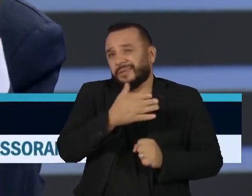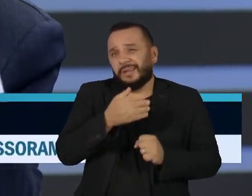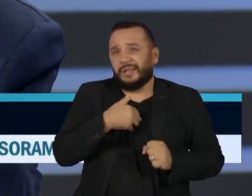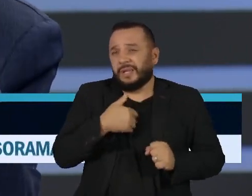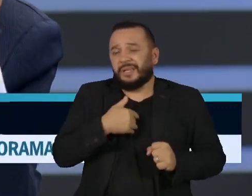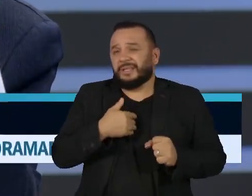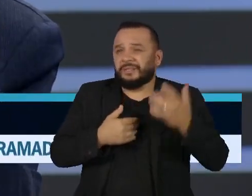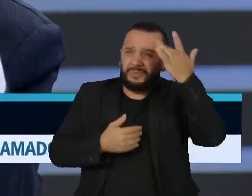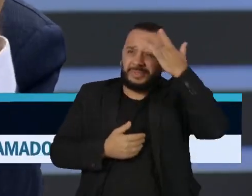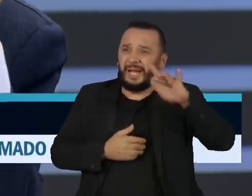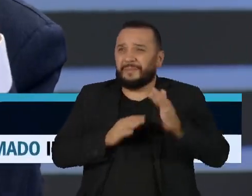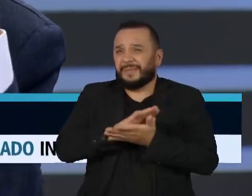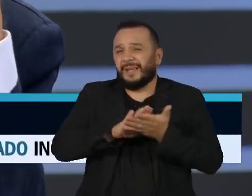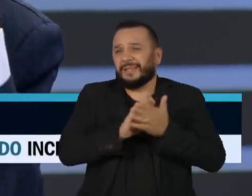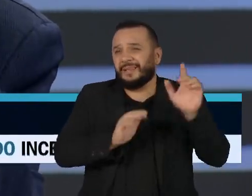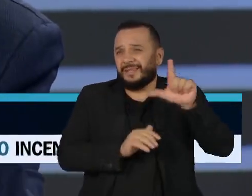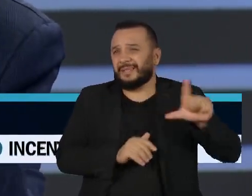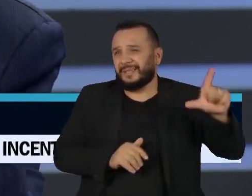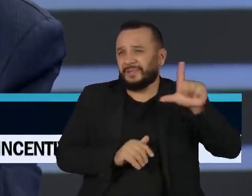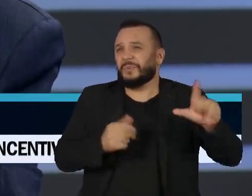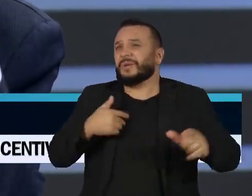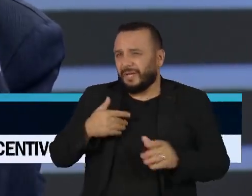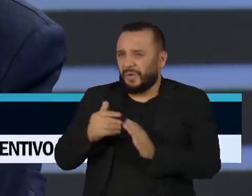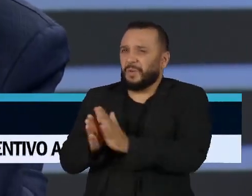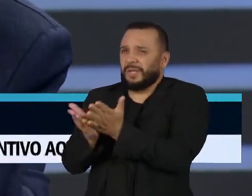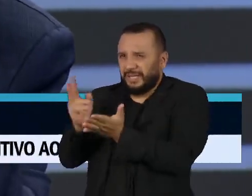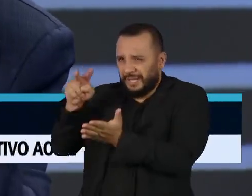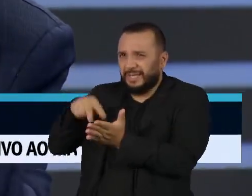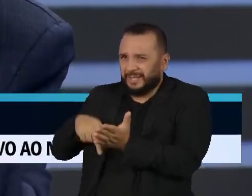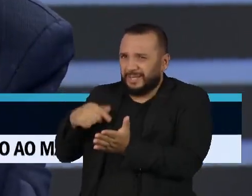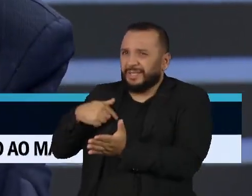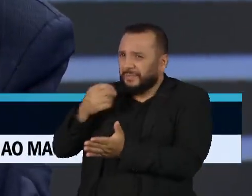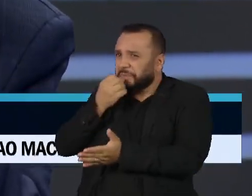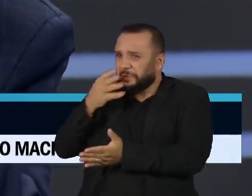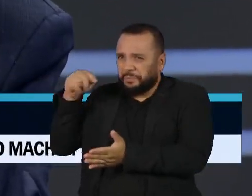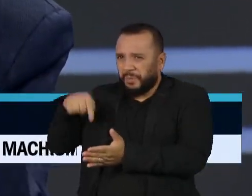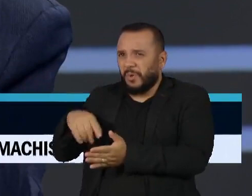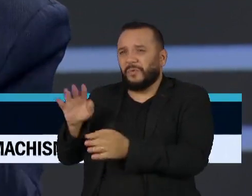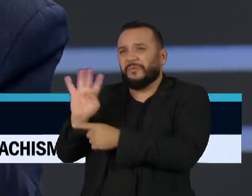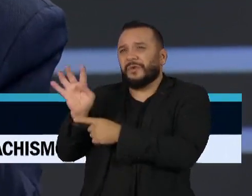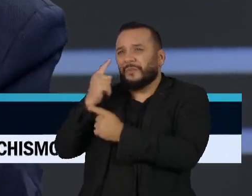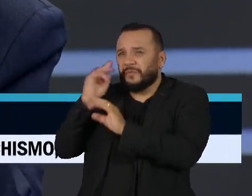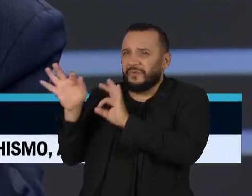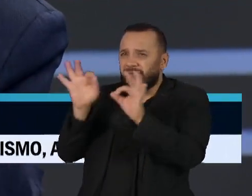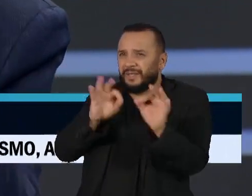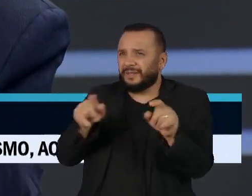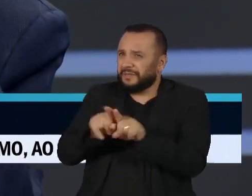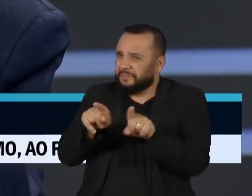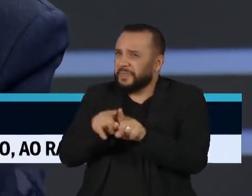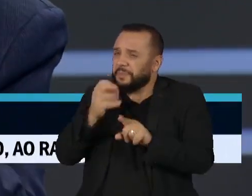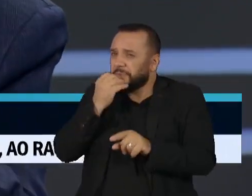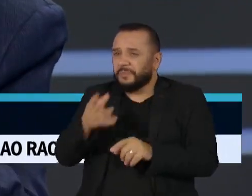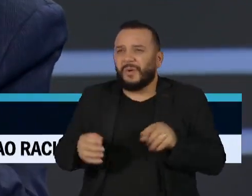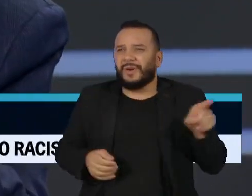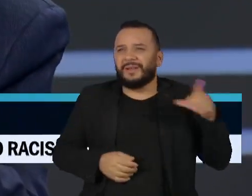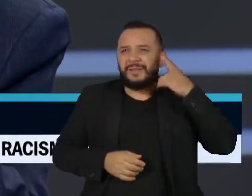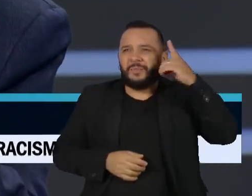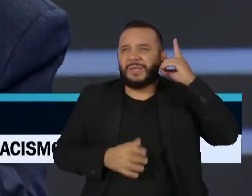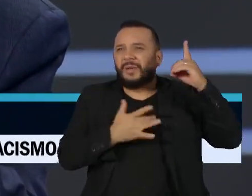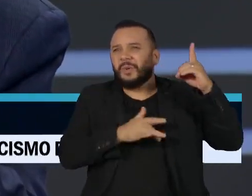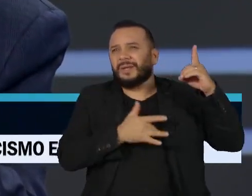que é literatura. Eu li o livro é muito bom, excelente, muito conhecido, o filme também. Ele não sabe do que está falando, é um pobre coitado,